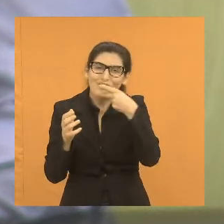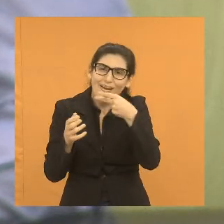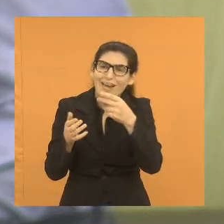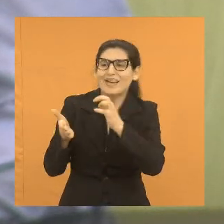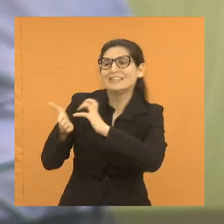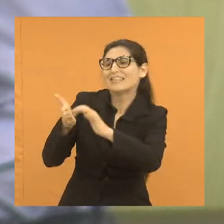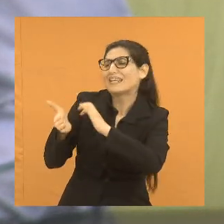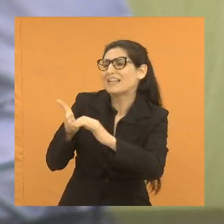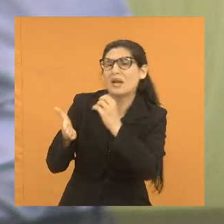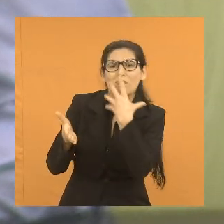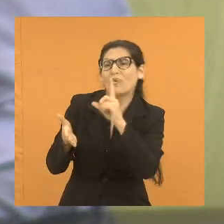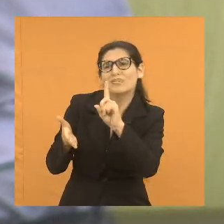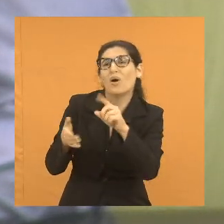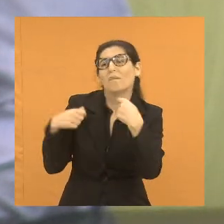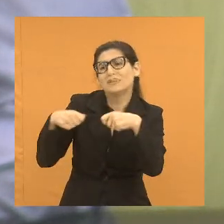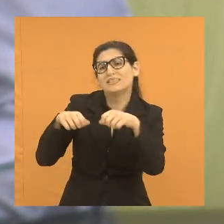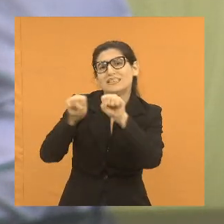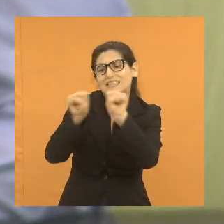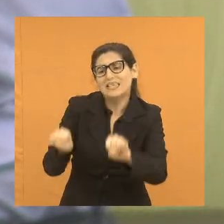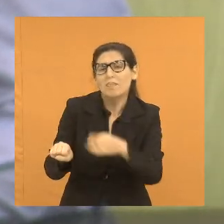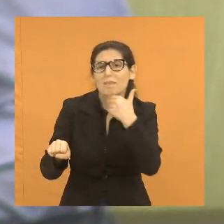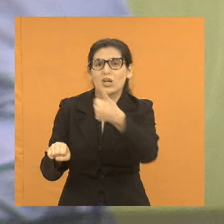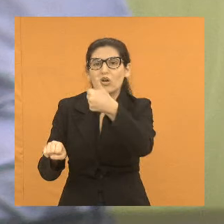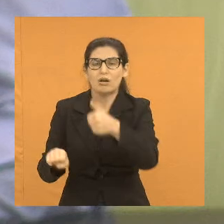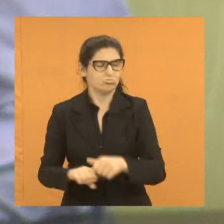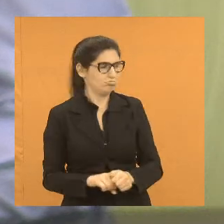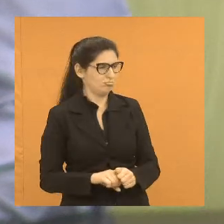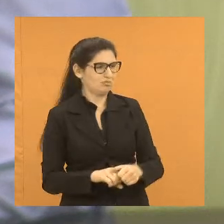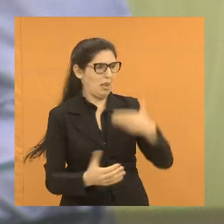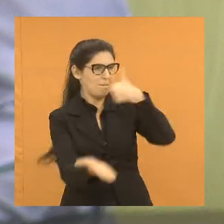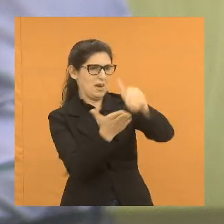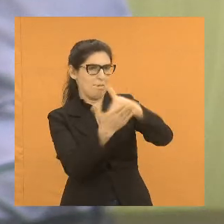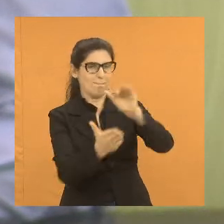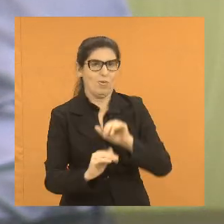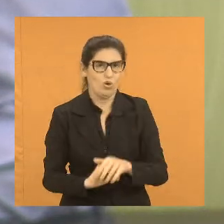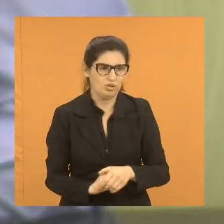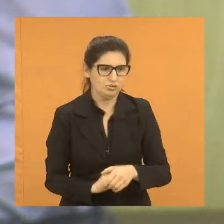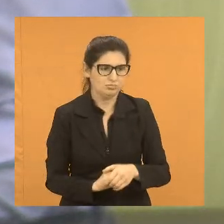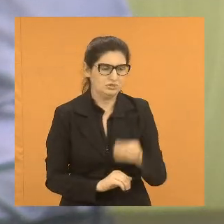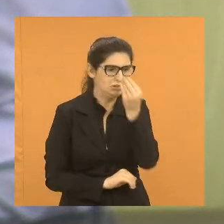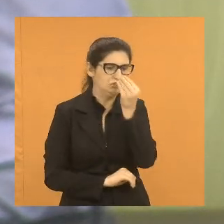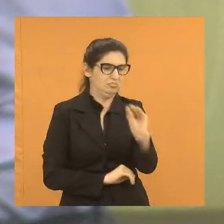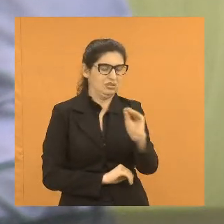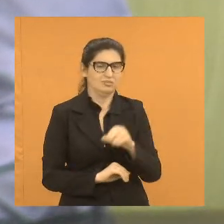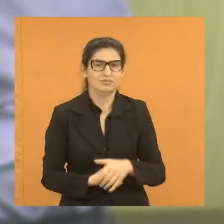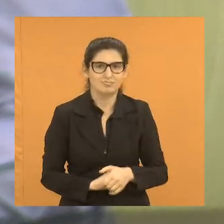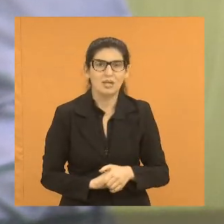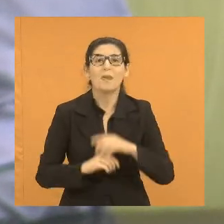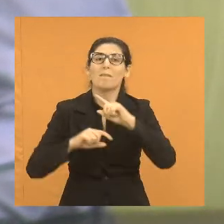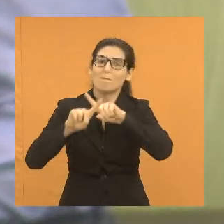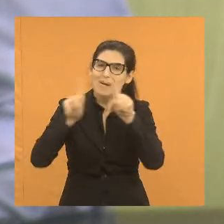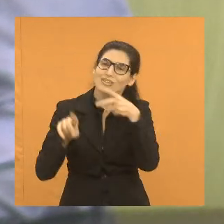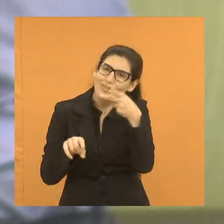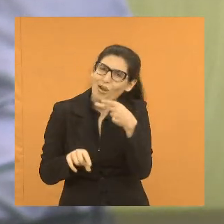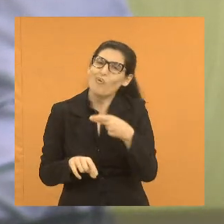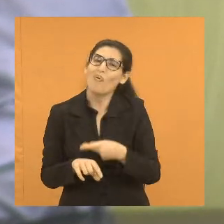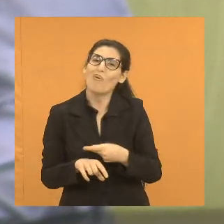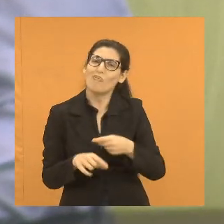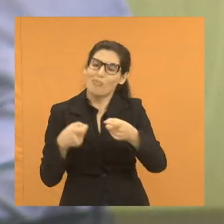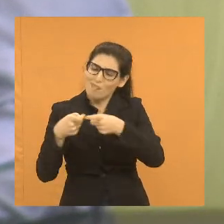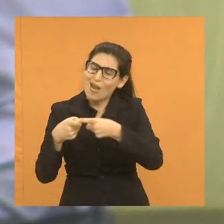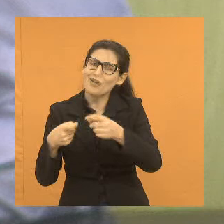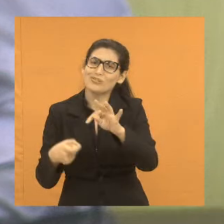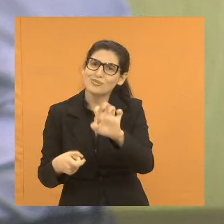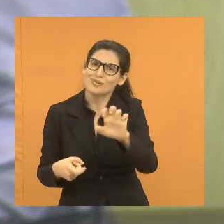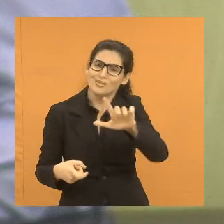fomos demitidos. Fui readmitida pelo Dr. Telmo, que sabia o quanto a gente gostava de saúde pública, e continua o nome do